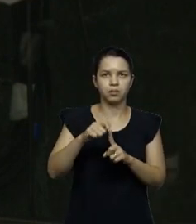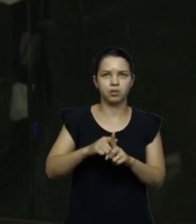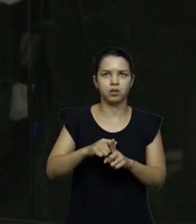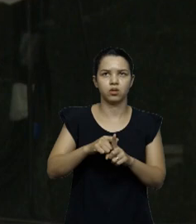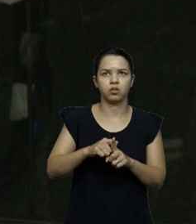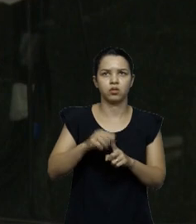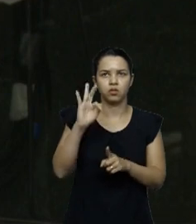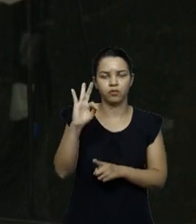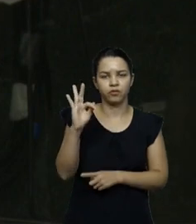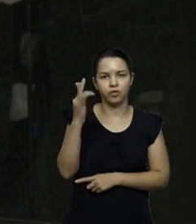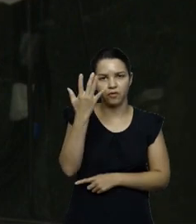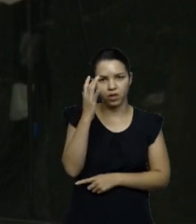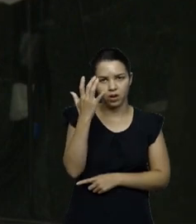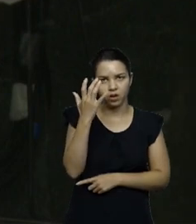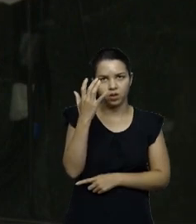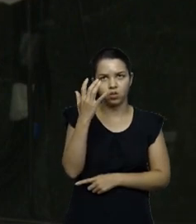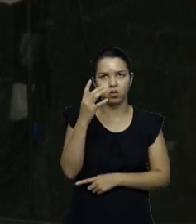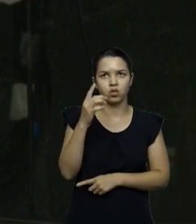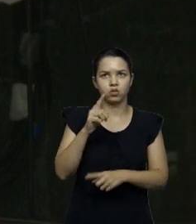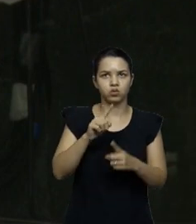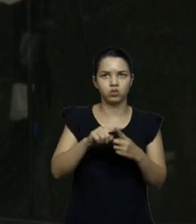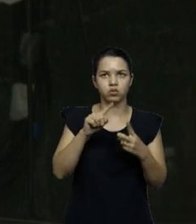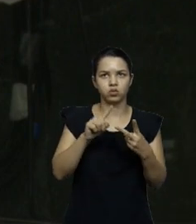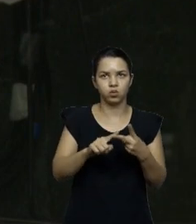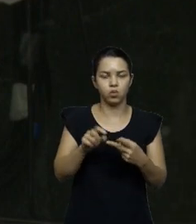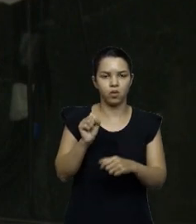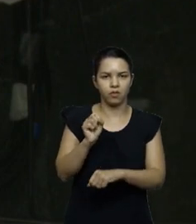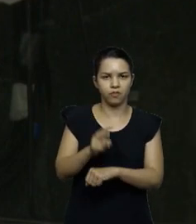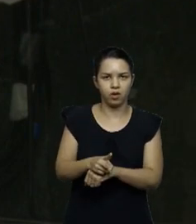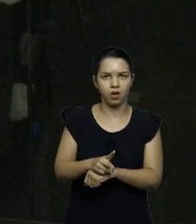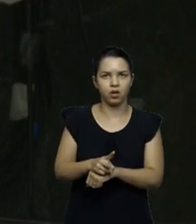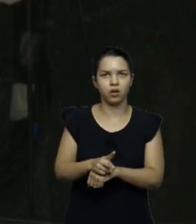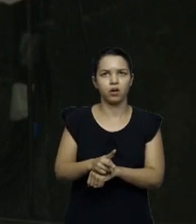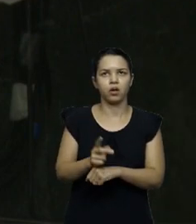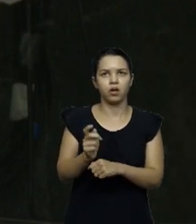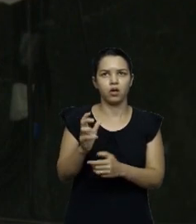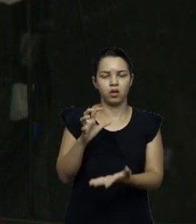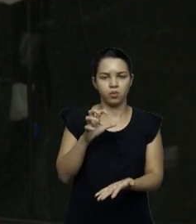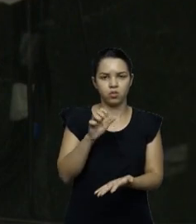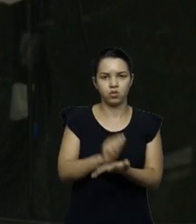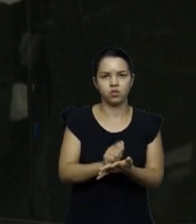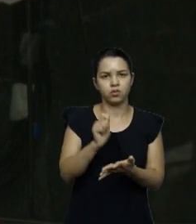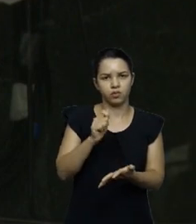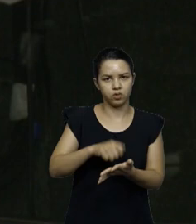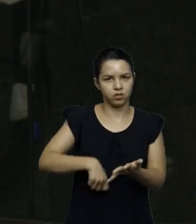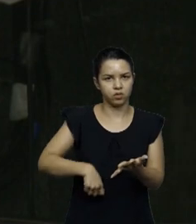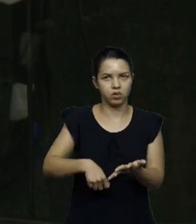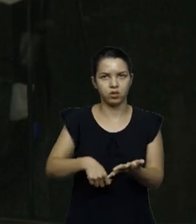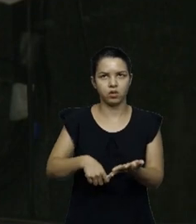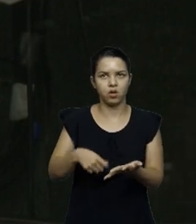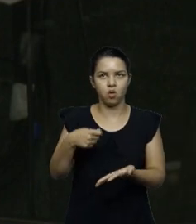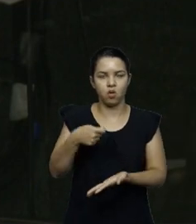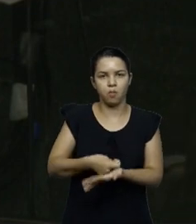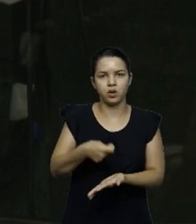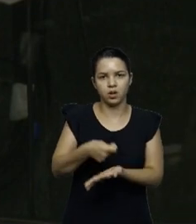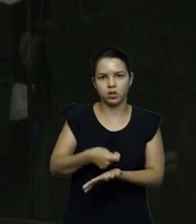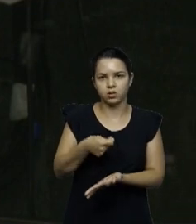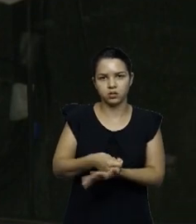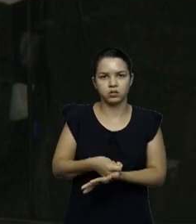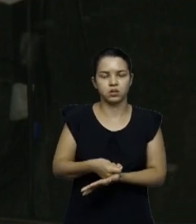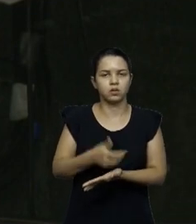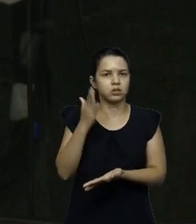duas vagas é Me inscrevi eu não tenho não tenho obrigação de saber quantos dias